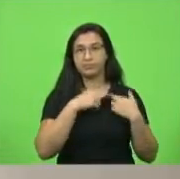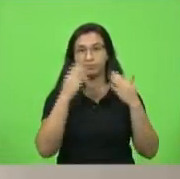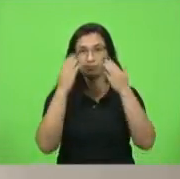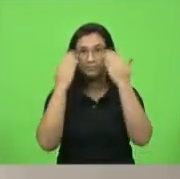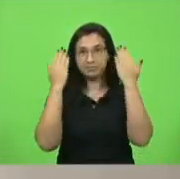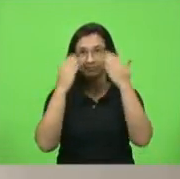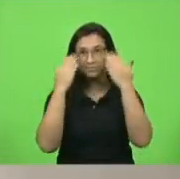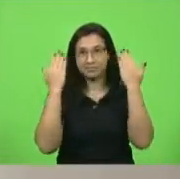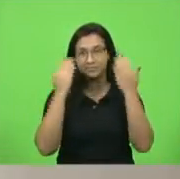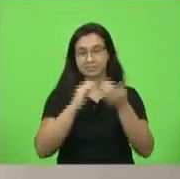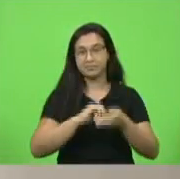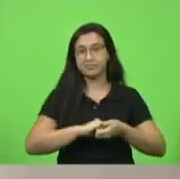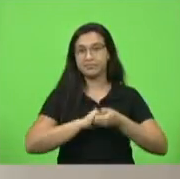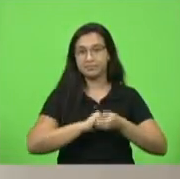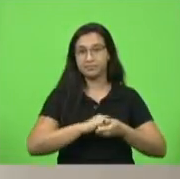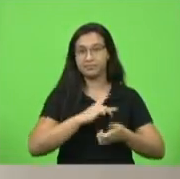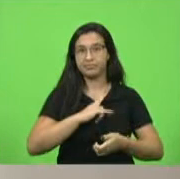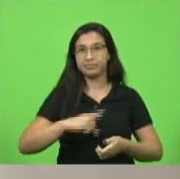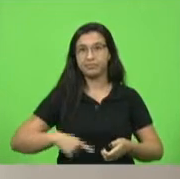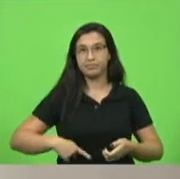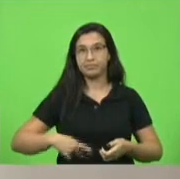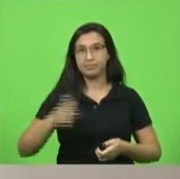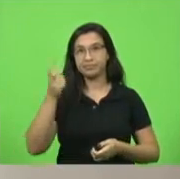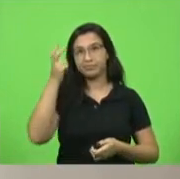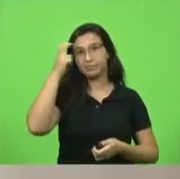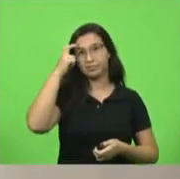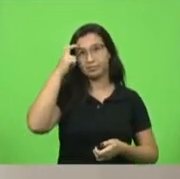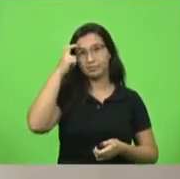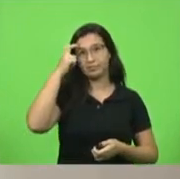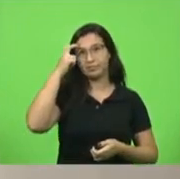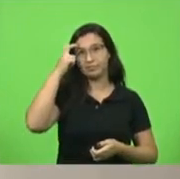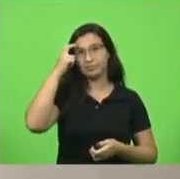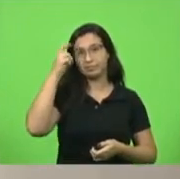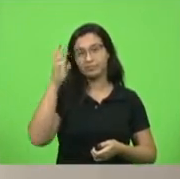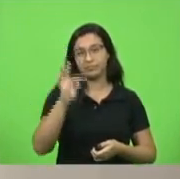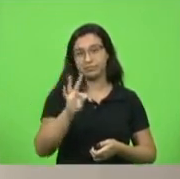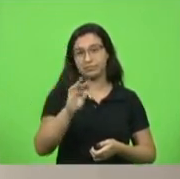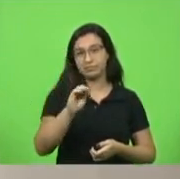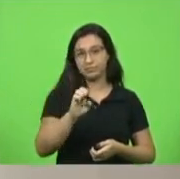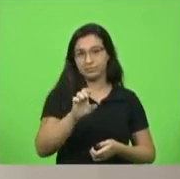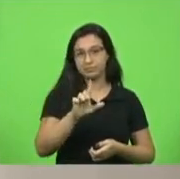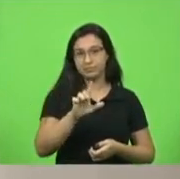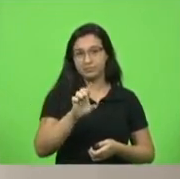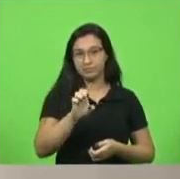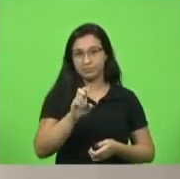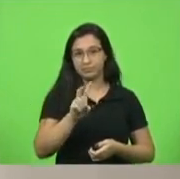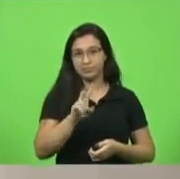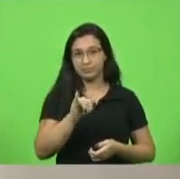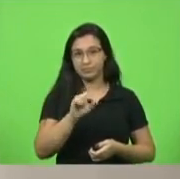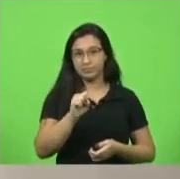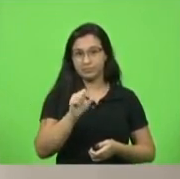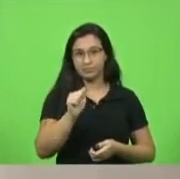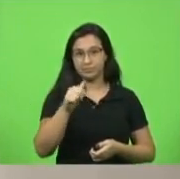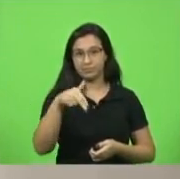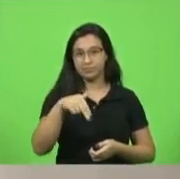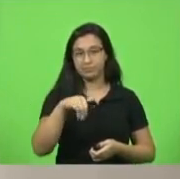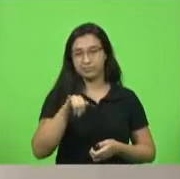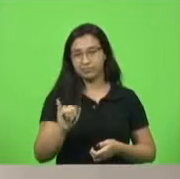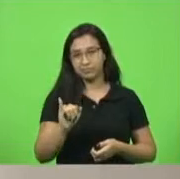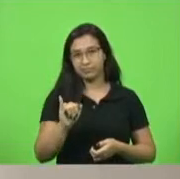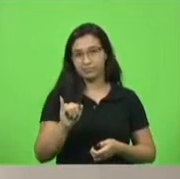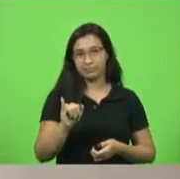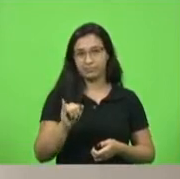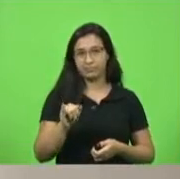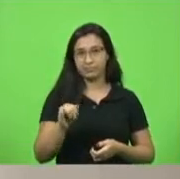Schaefer, cumprimentando o presidente da Associação Cultural Trevisani del Mondo, Sezione di Nova